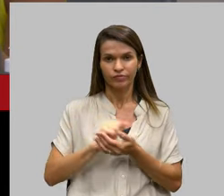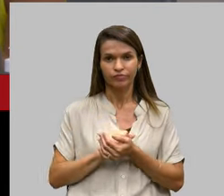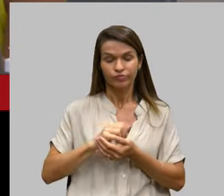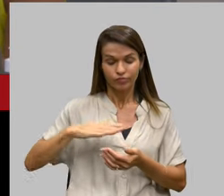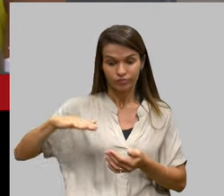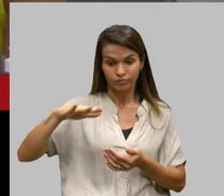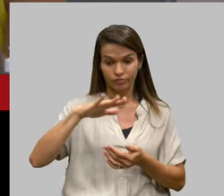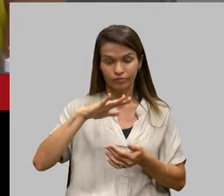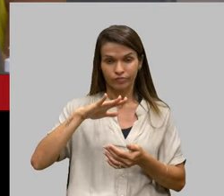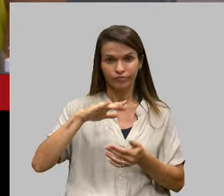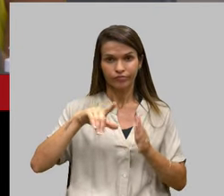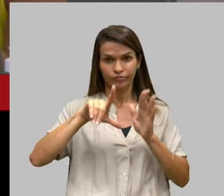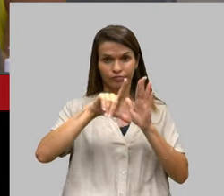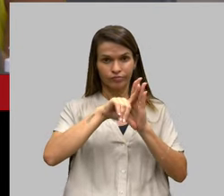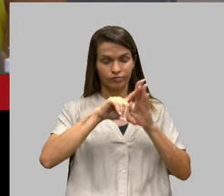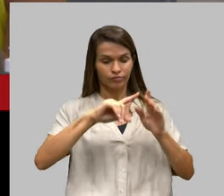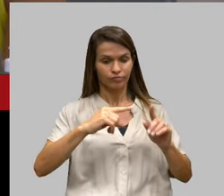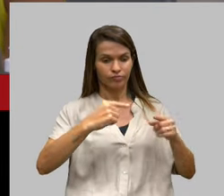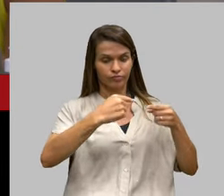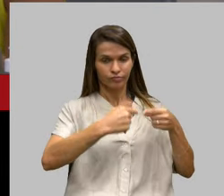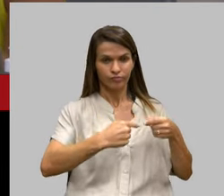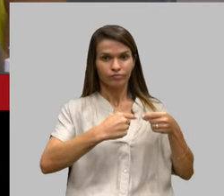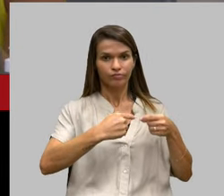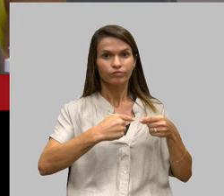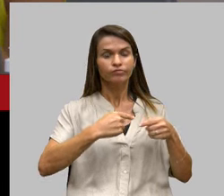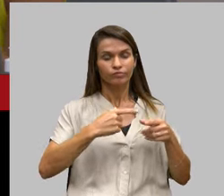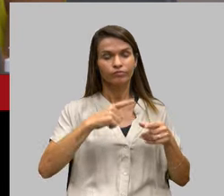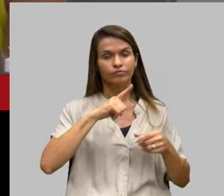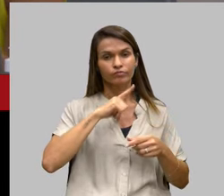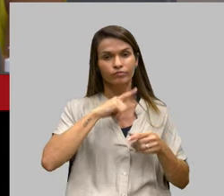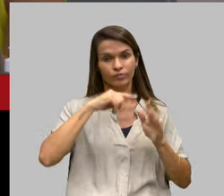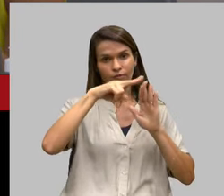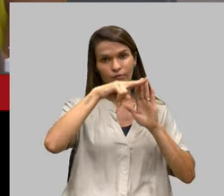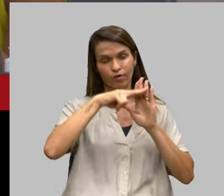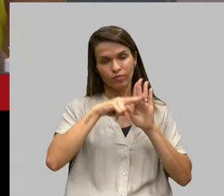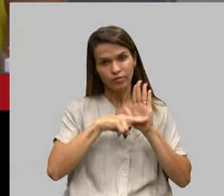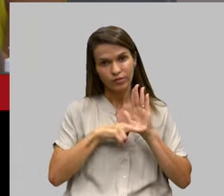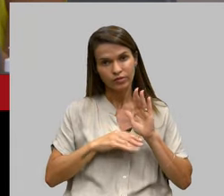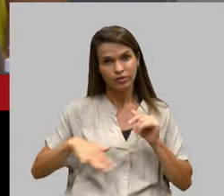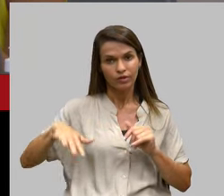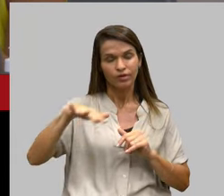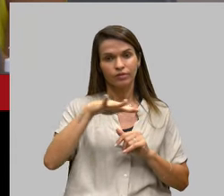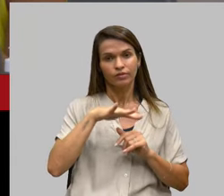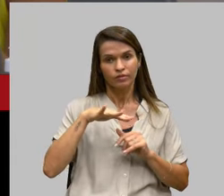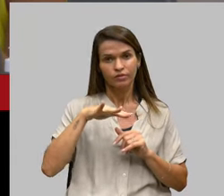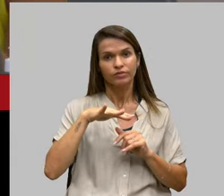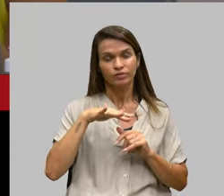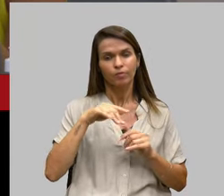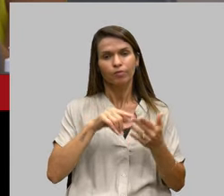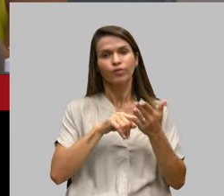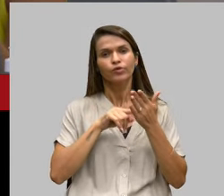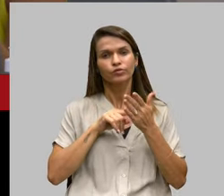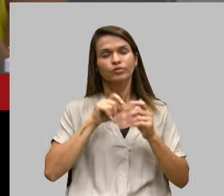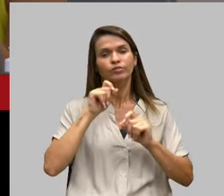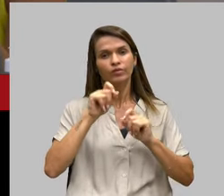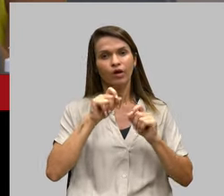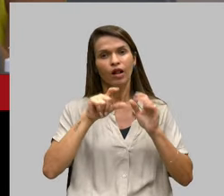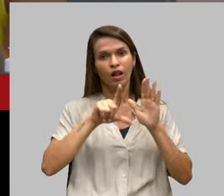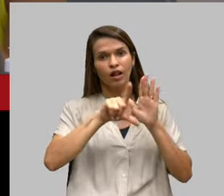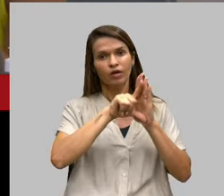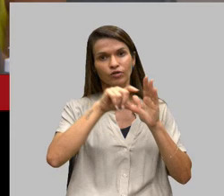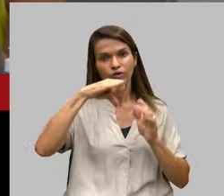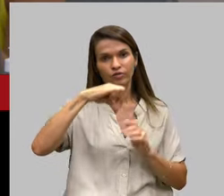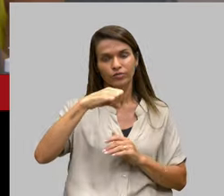legislação concorrente então cabe a união estabelecer normas gerais e essas normas gerais vieram exatamente com a lei